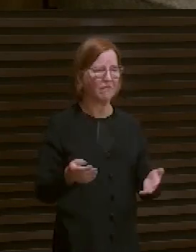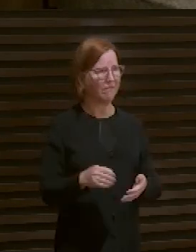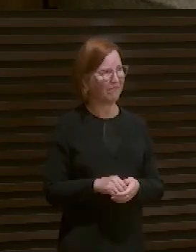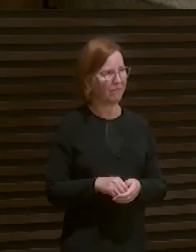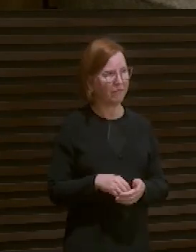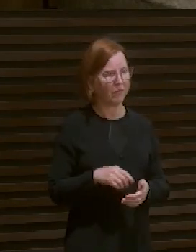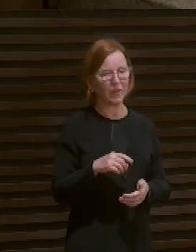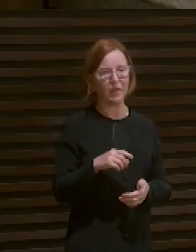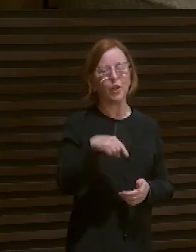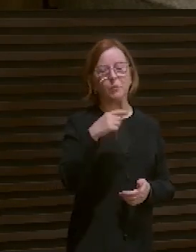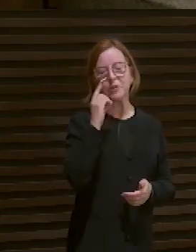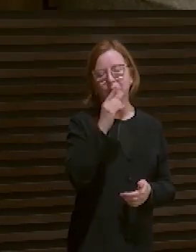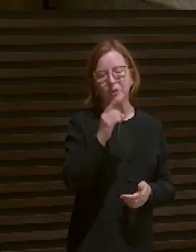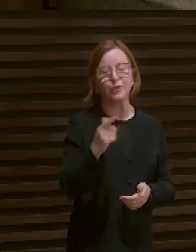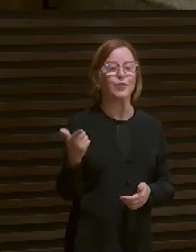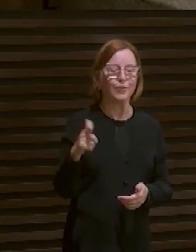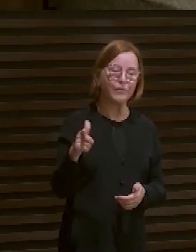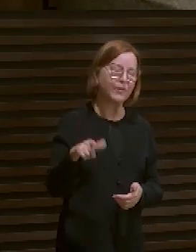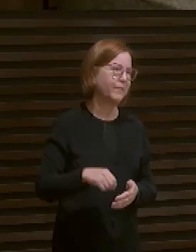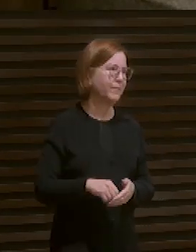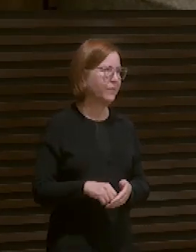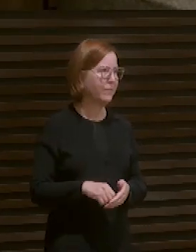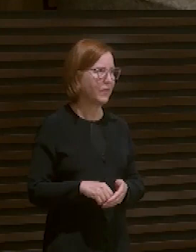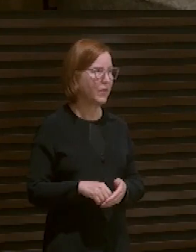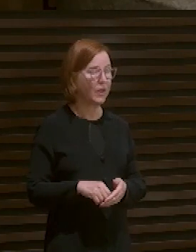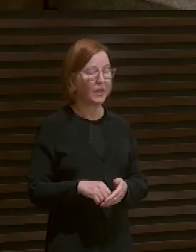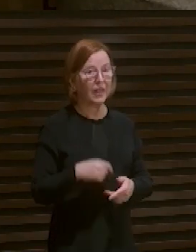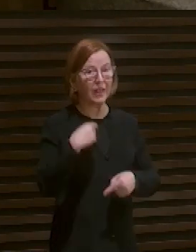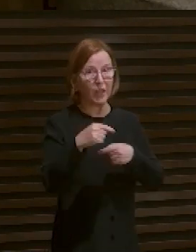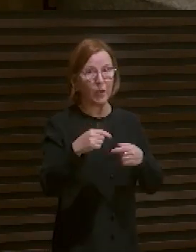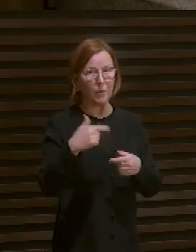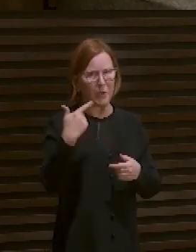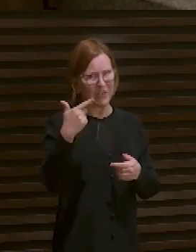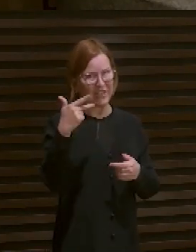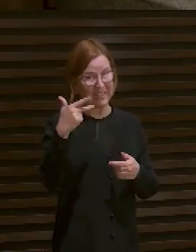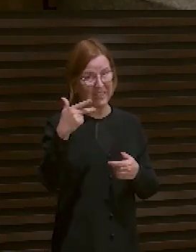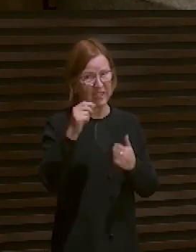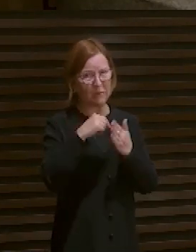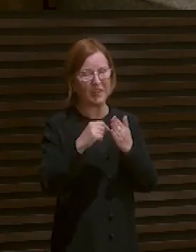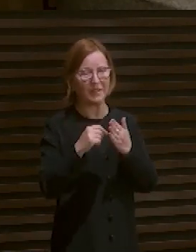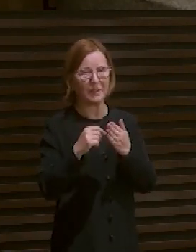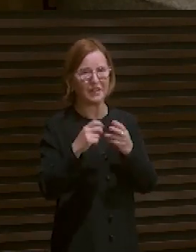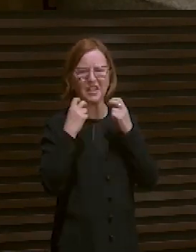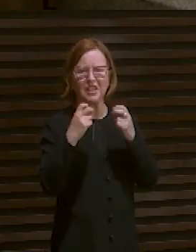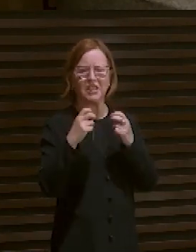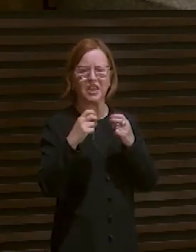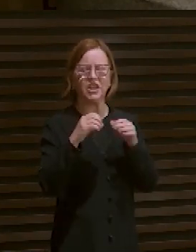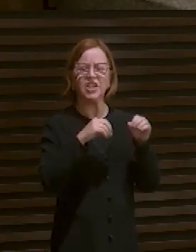domingo seguinte, ela fazia isso. Quando chegou uns 3 meses, gritaram: tira essa mulher daqui.